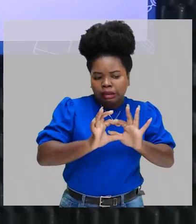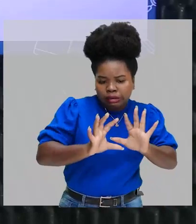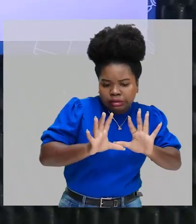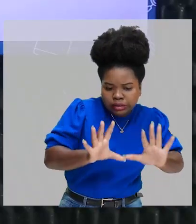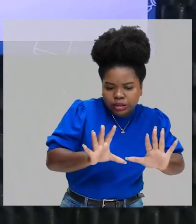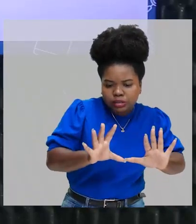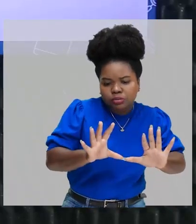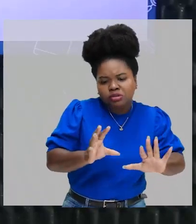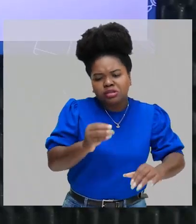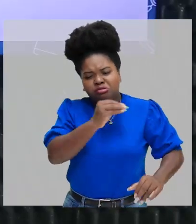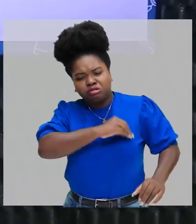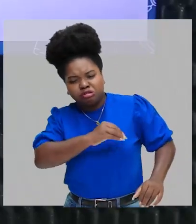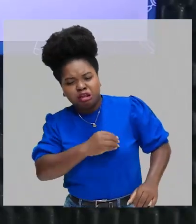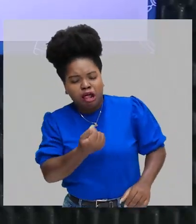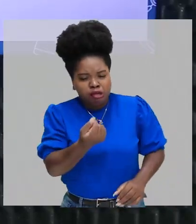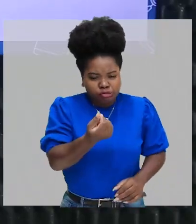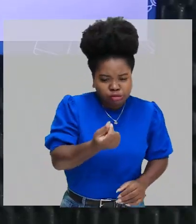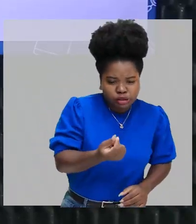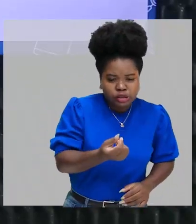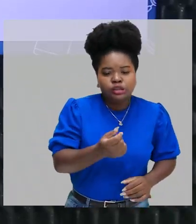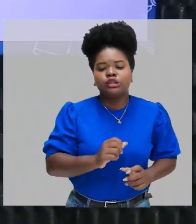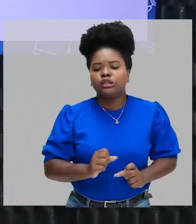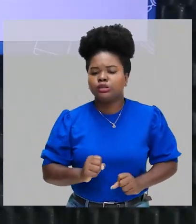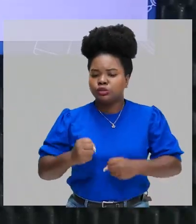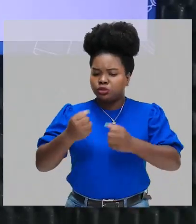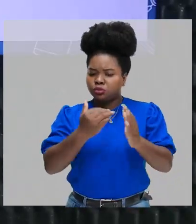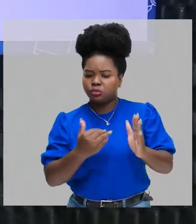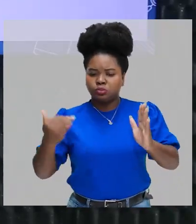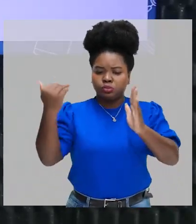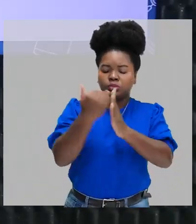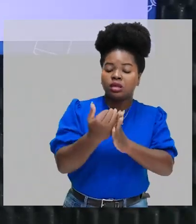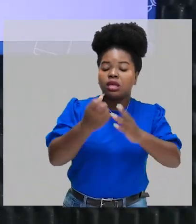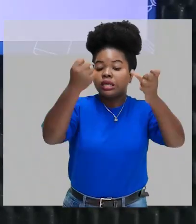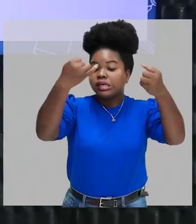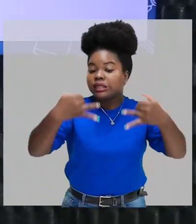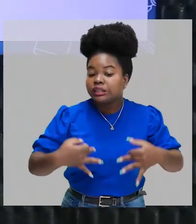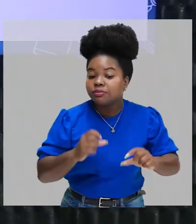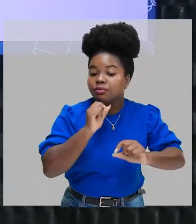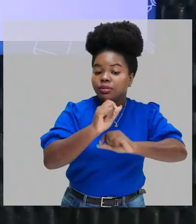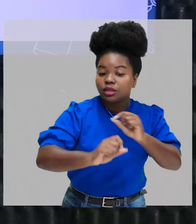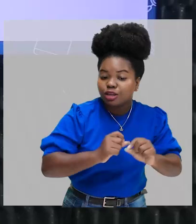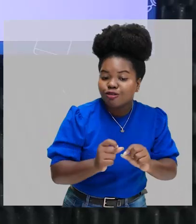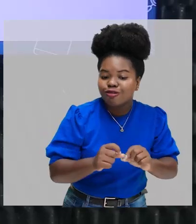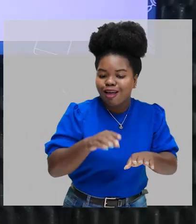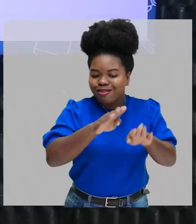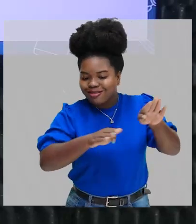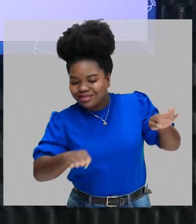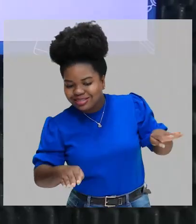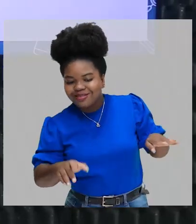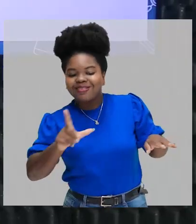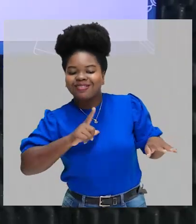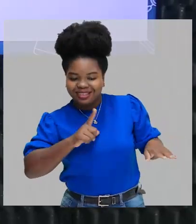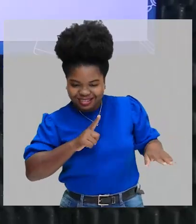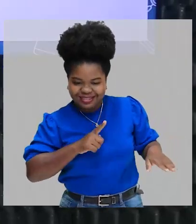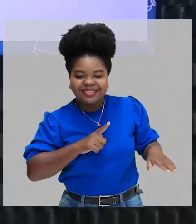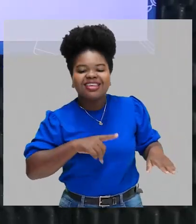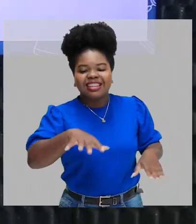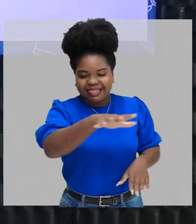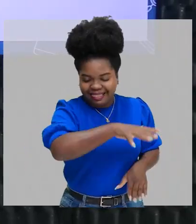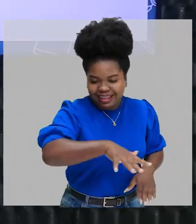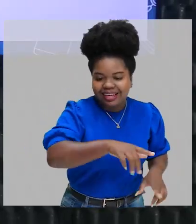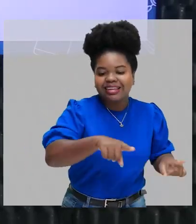riqueza e do poder explicam as desigualdades que existem tanto no plano local quanto também no